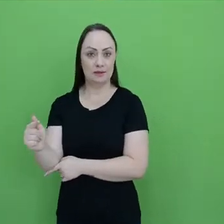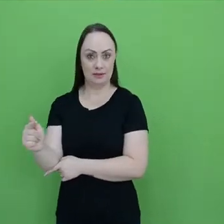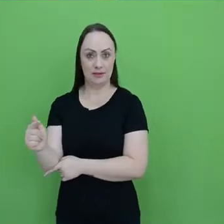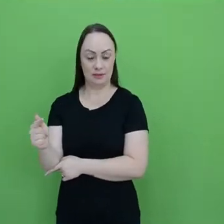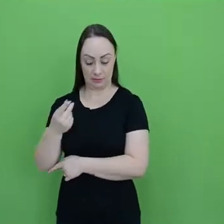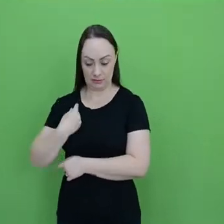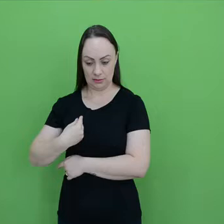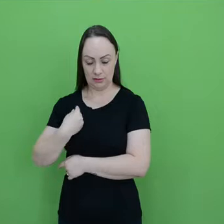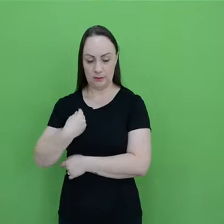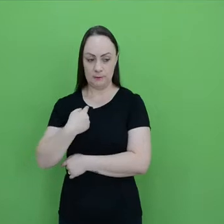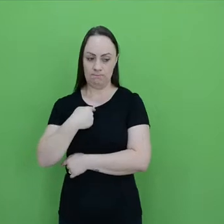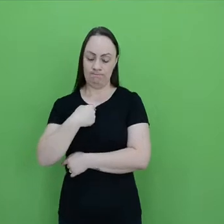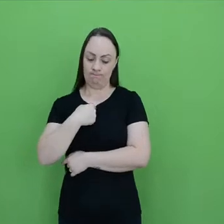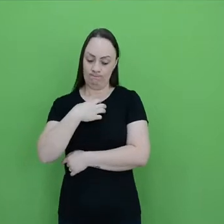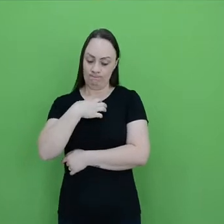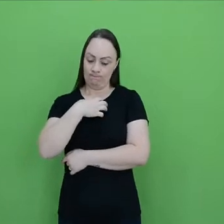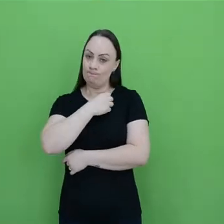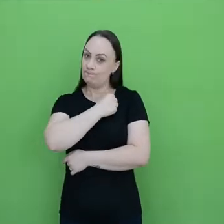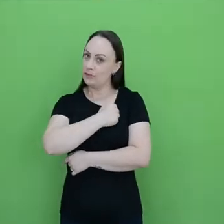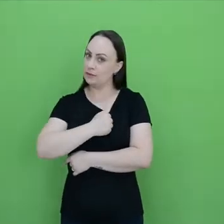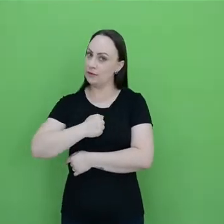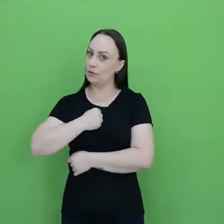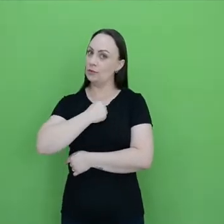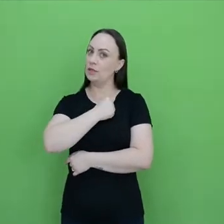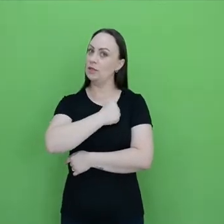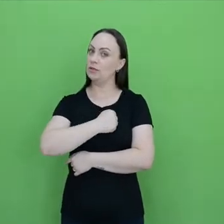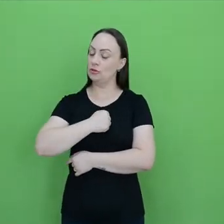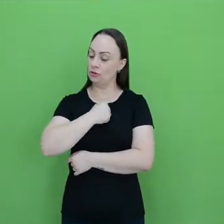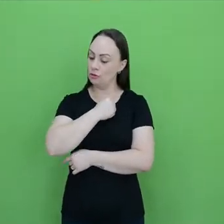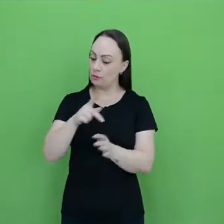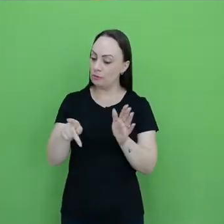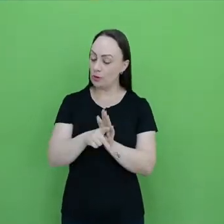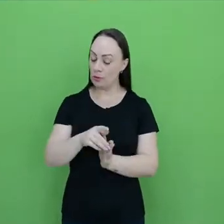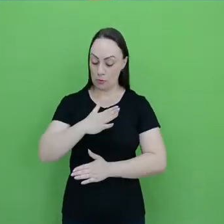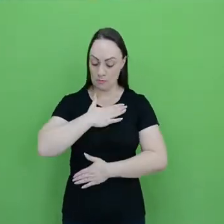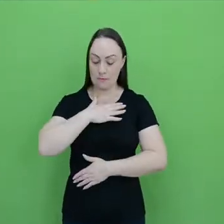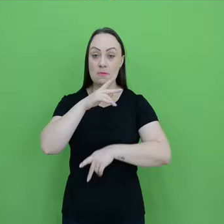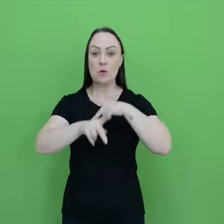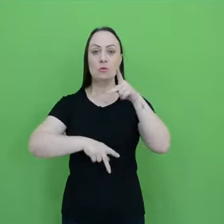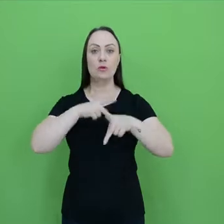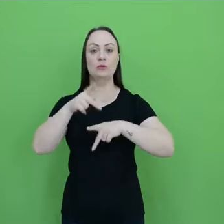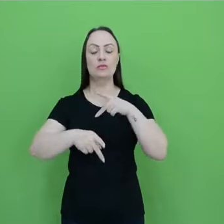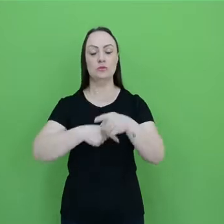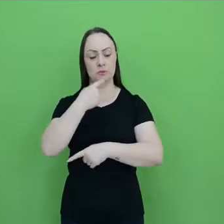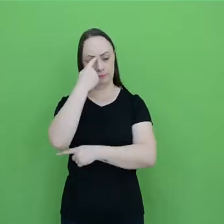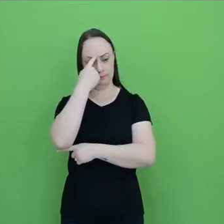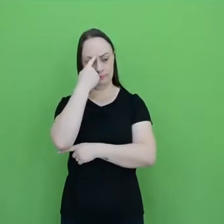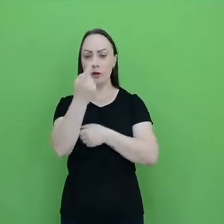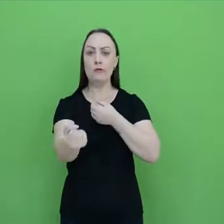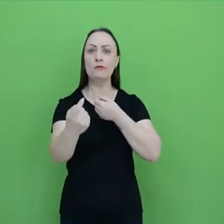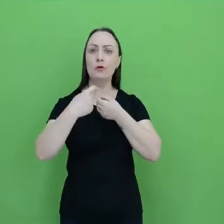estava ali, ele começou a sentir saudade do seu povo. Então ele